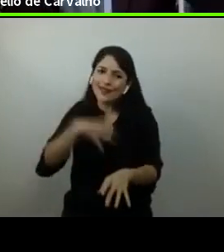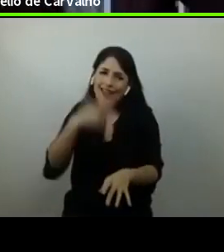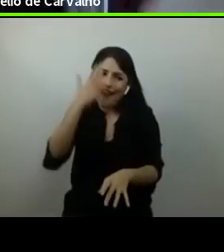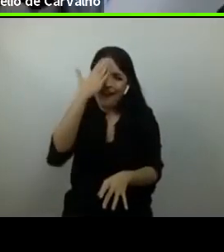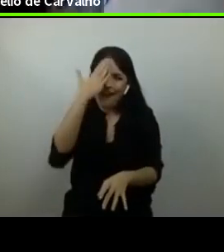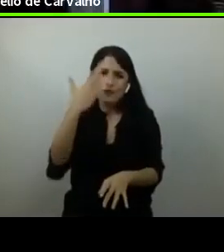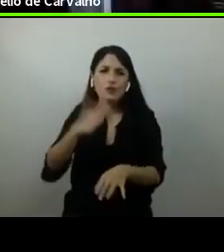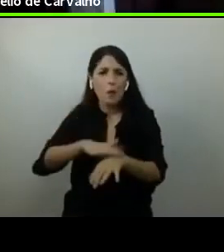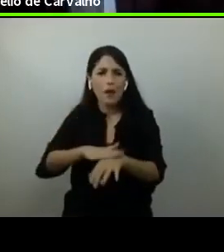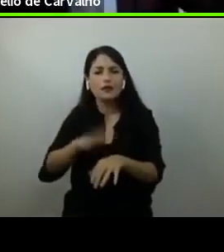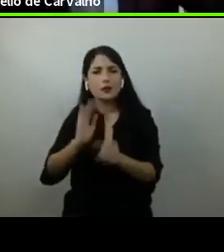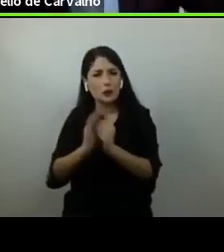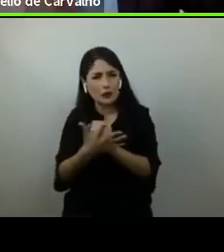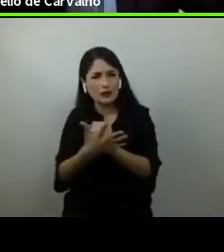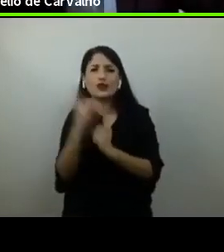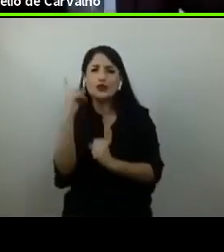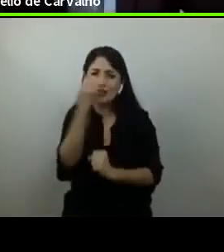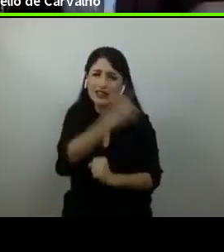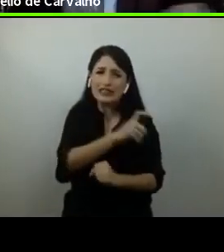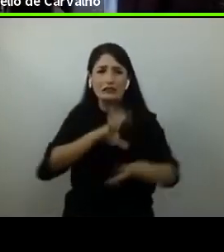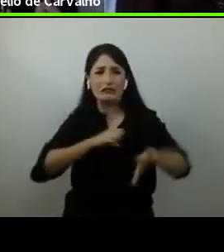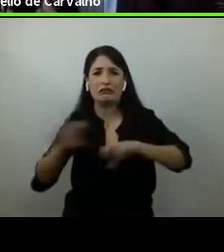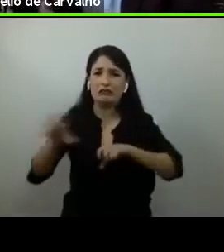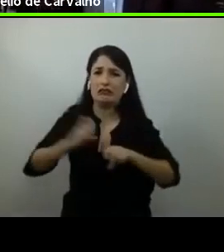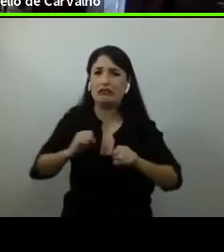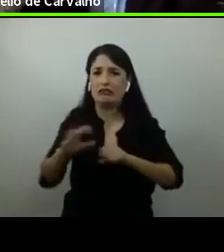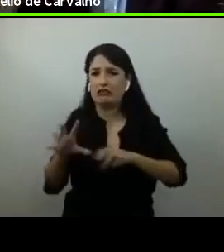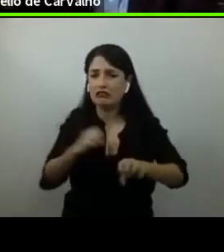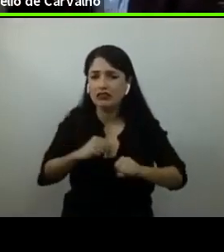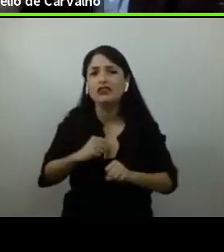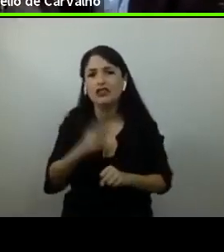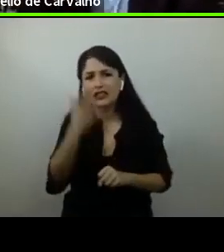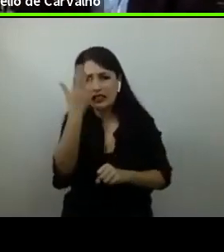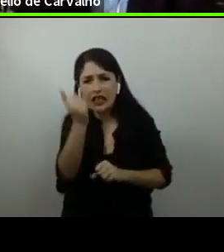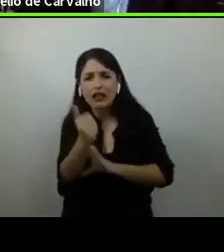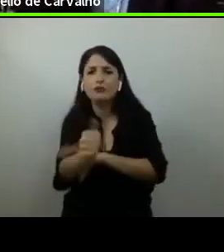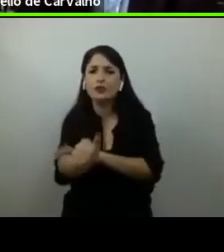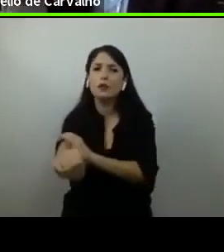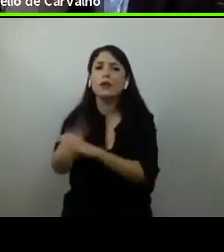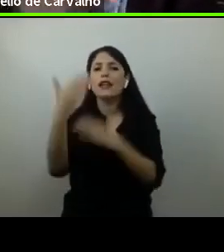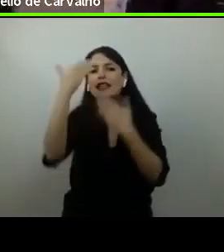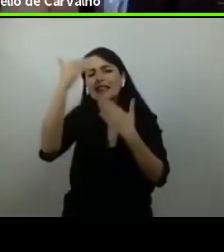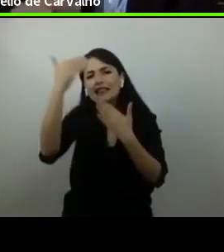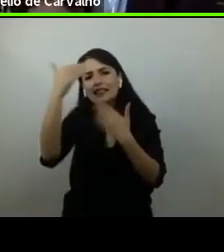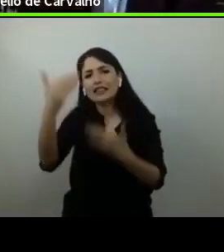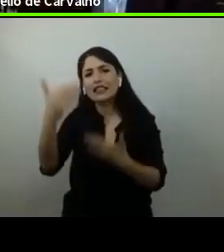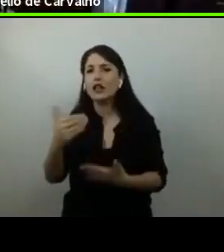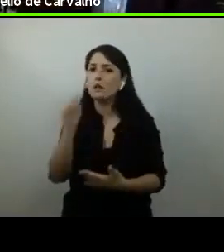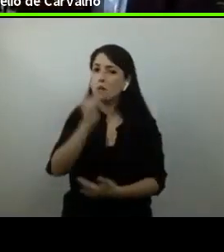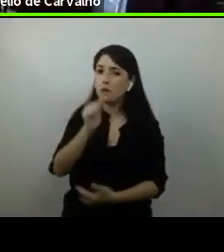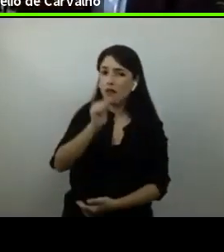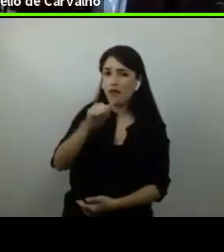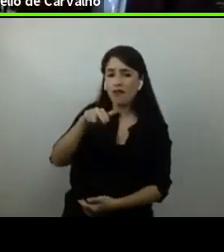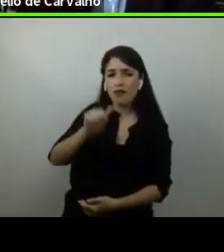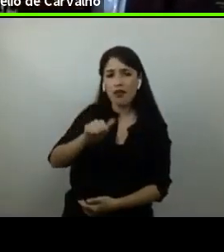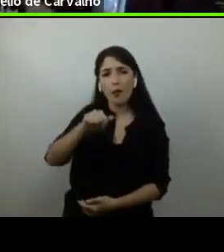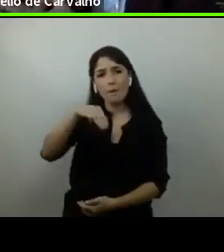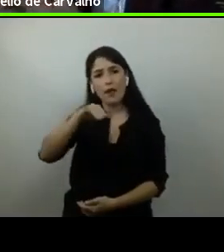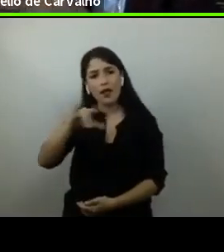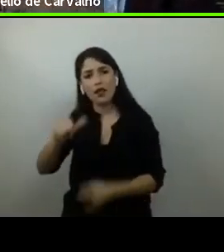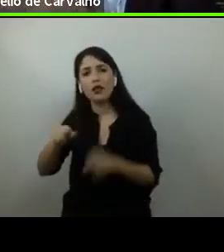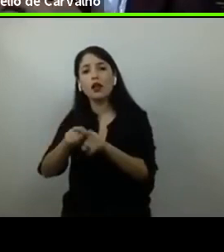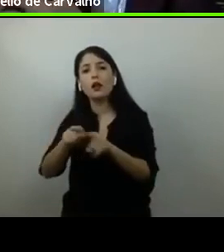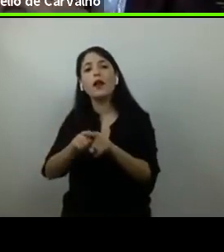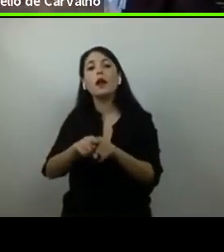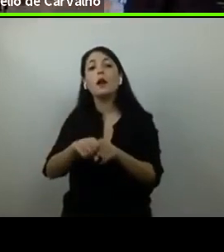né? Que é de contágio, de disseminação, enfim, desse vírus. Agradecer, portanto, a presença, né, da Ana Amélia no nosso grupo, o presidente do Sindicato